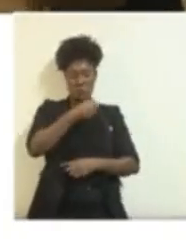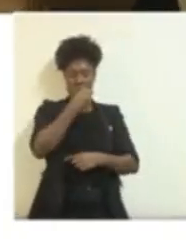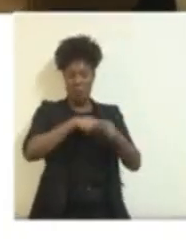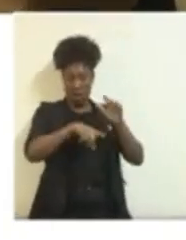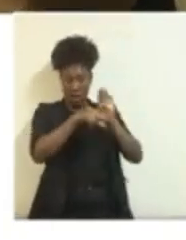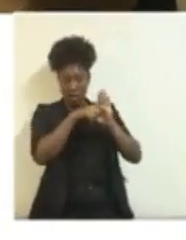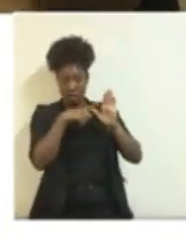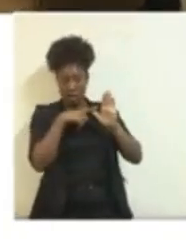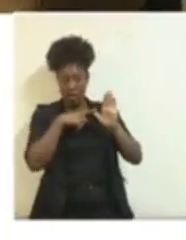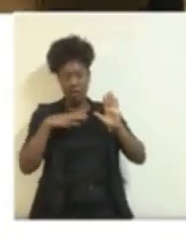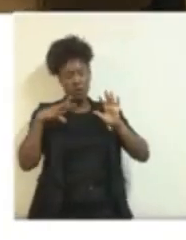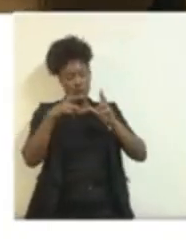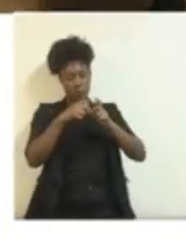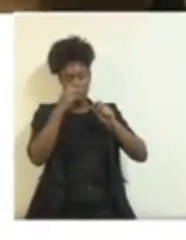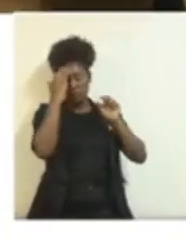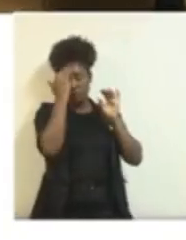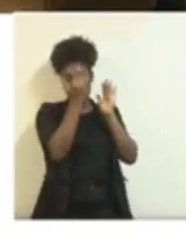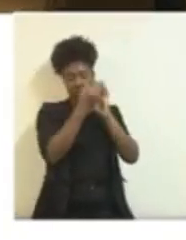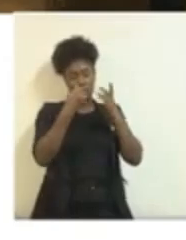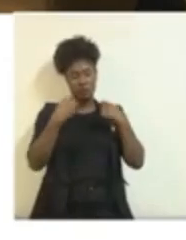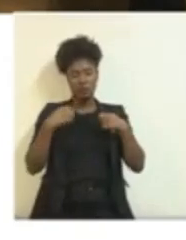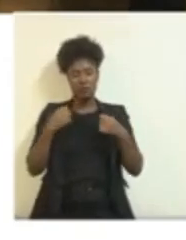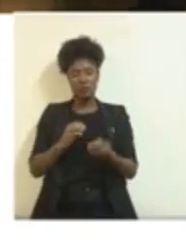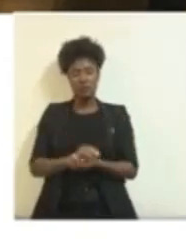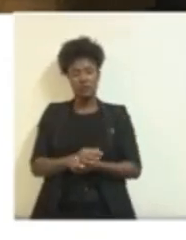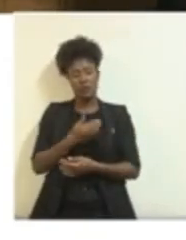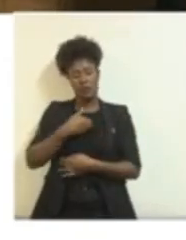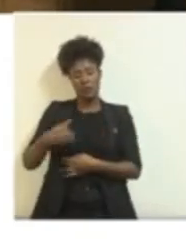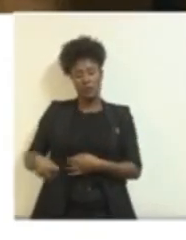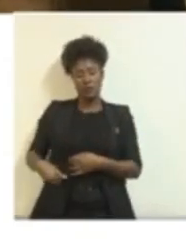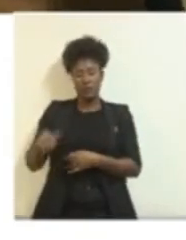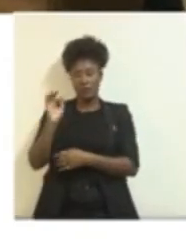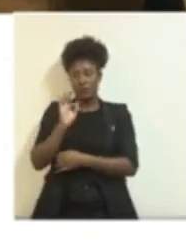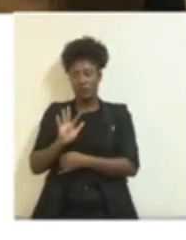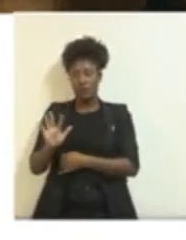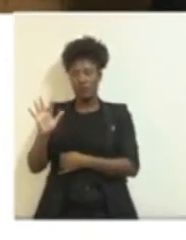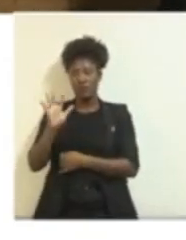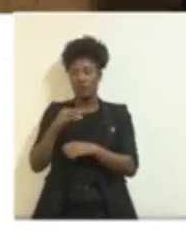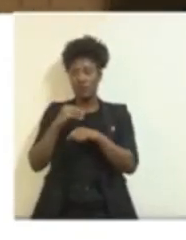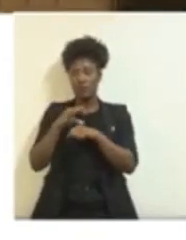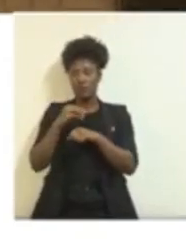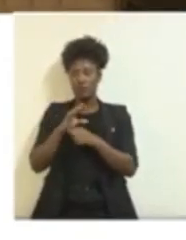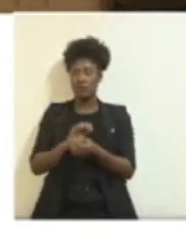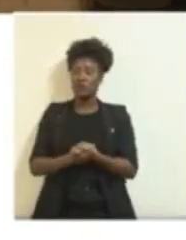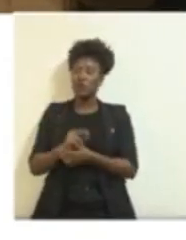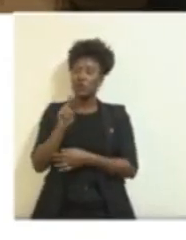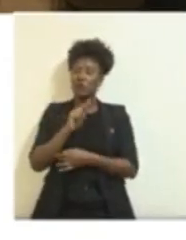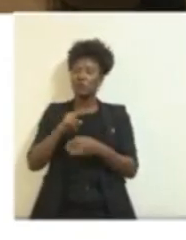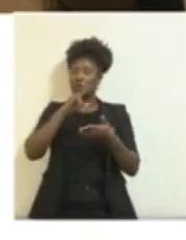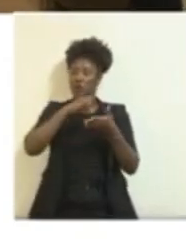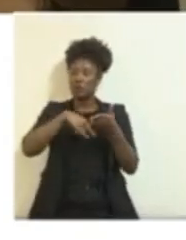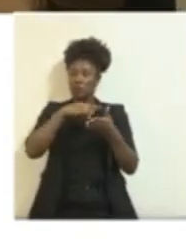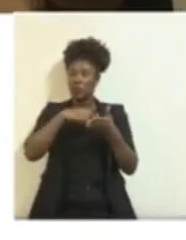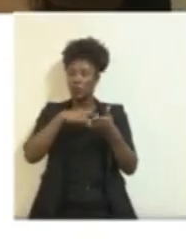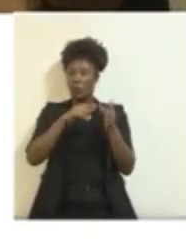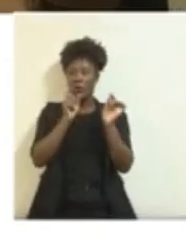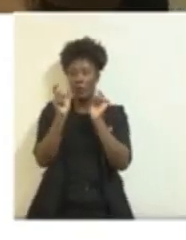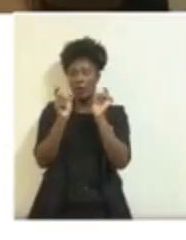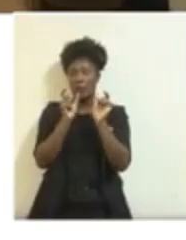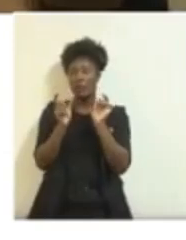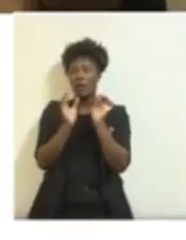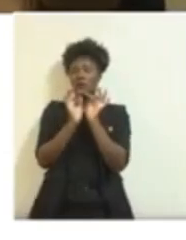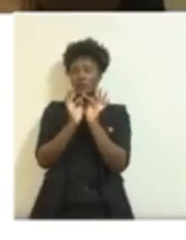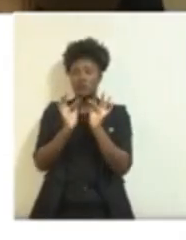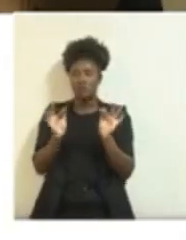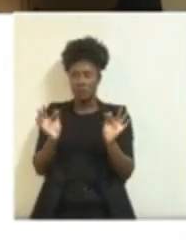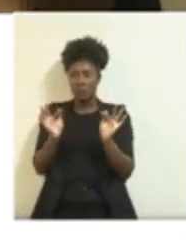Não tá fazendo cumprir a lei. Governo federal, algumas sugestões. Usar nos documentos oficiais o termo mais geral, supressão de vegetação